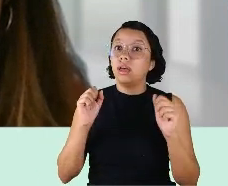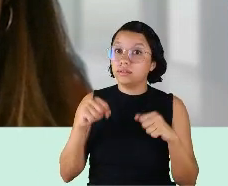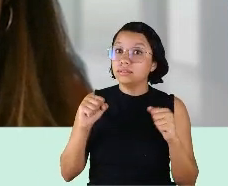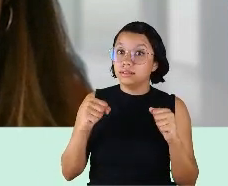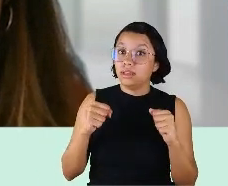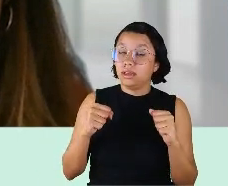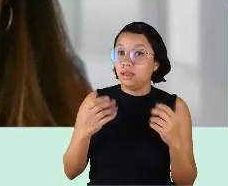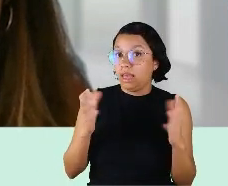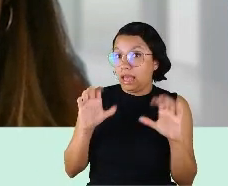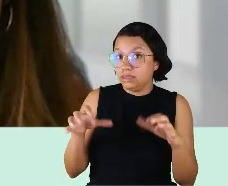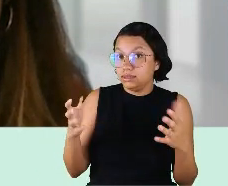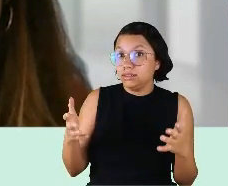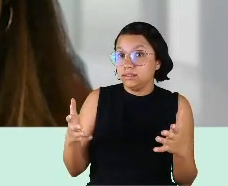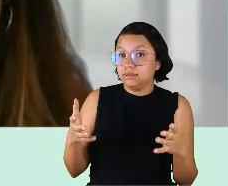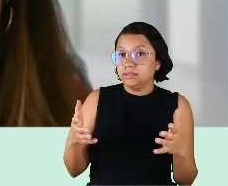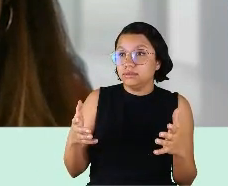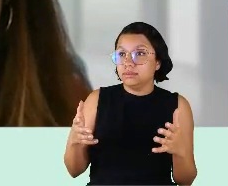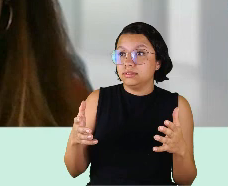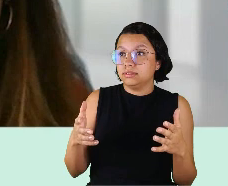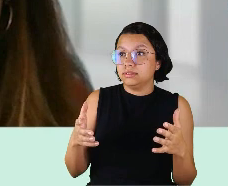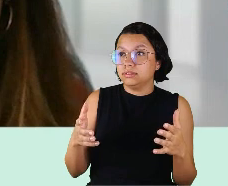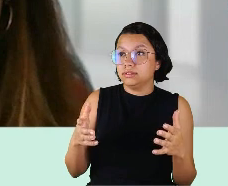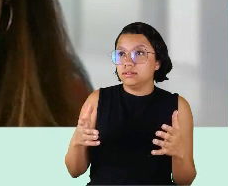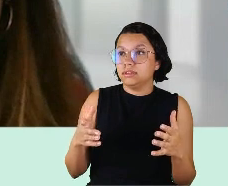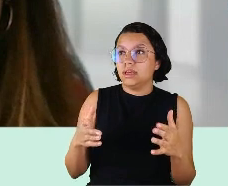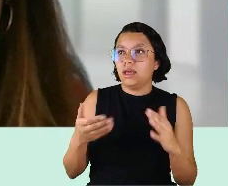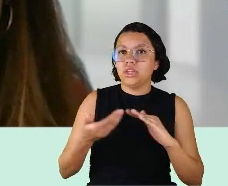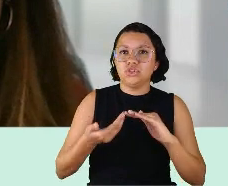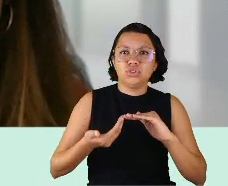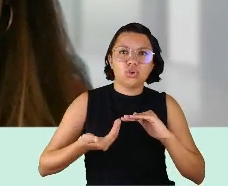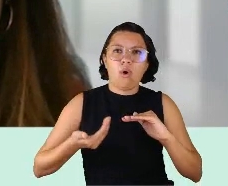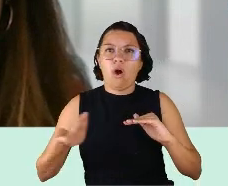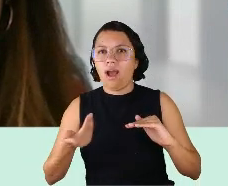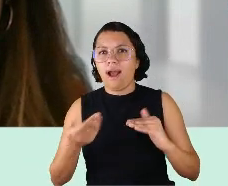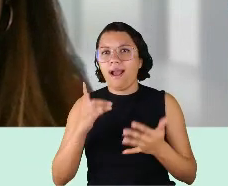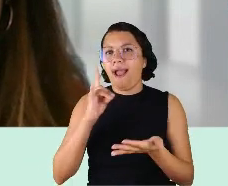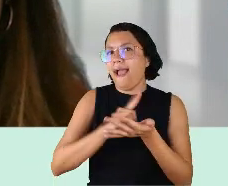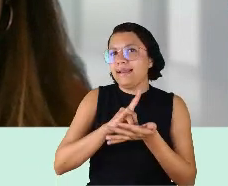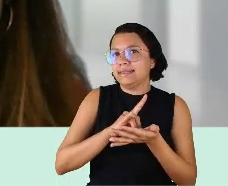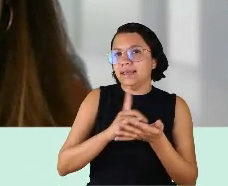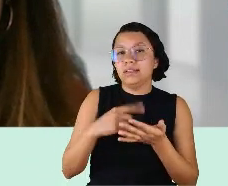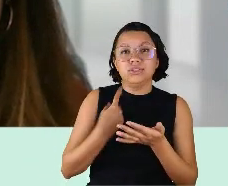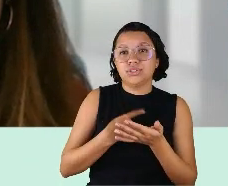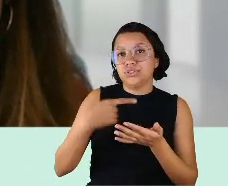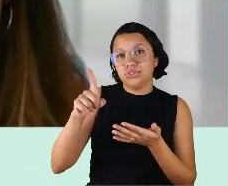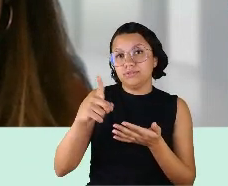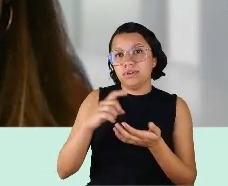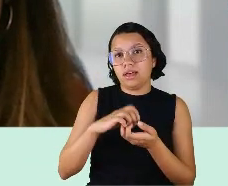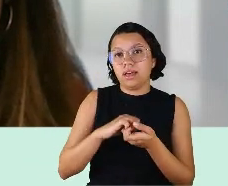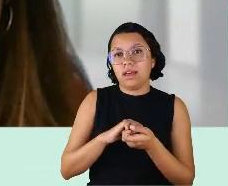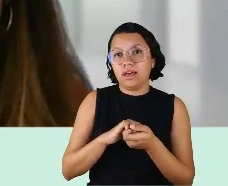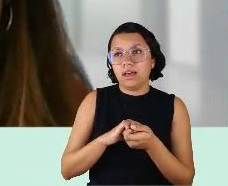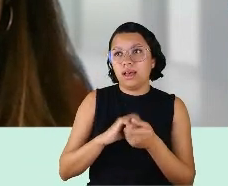Colega, é assim mesmo. Não é descolado da realidade que a gente vai